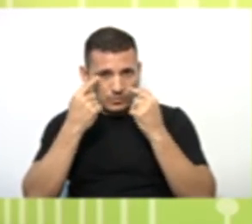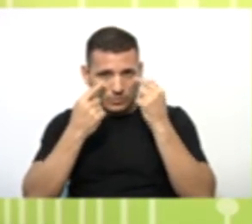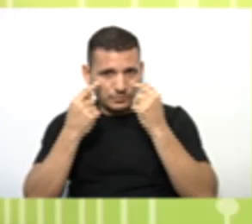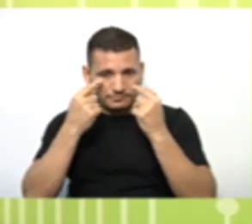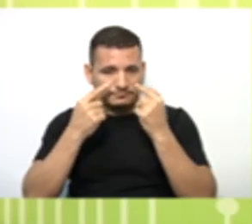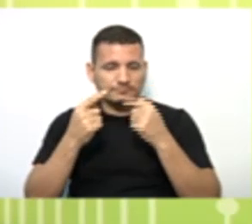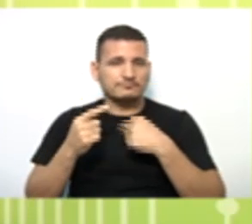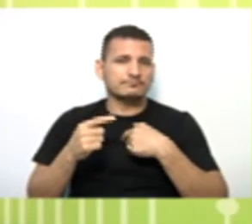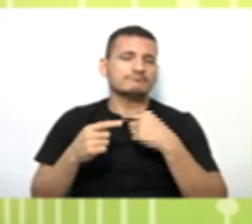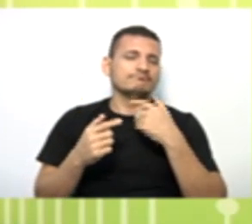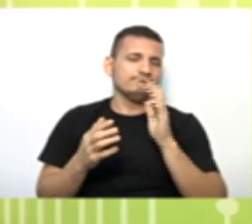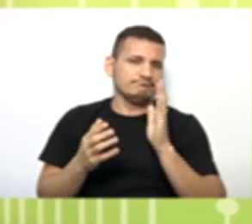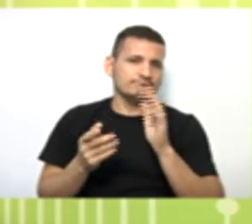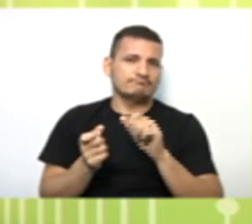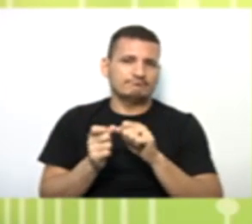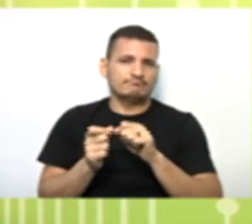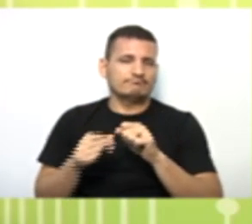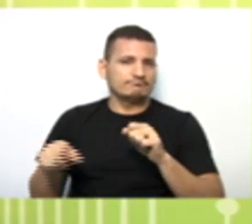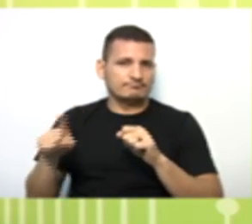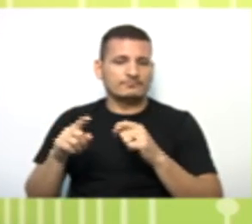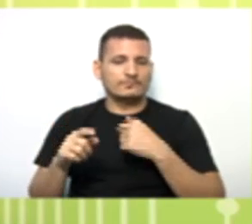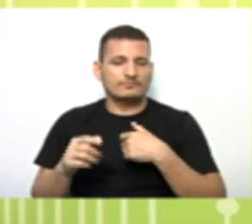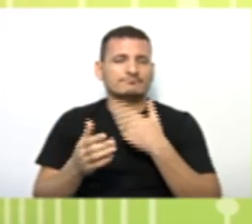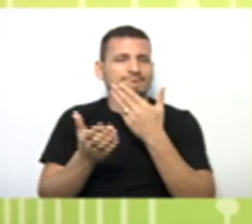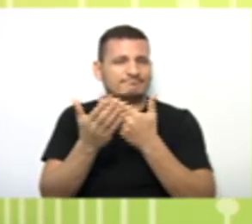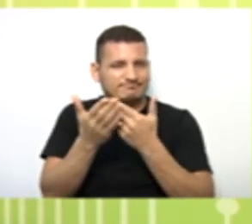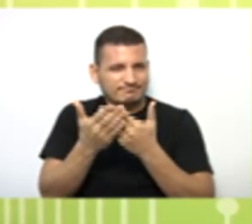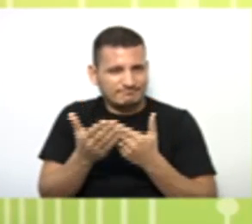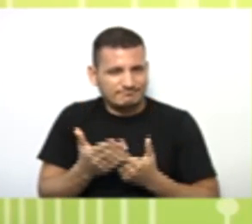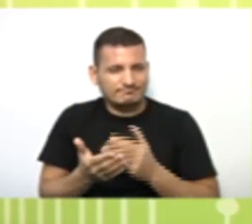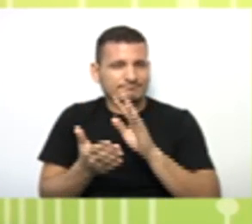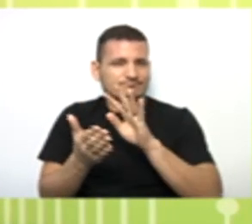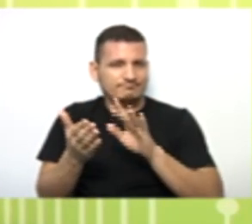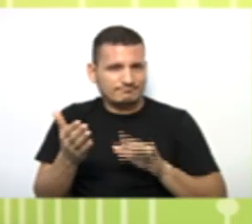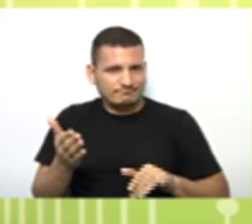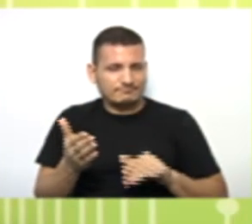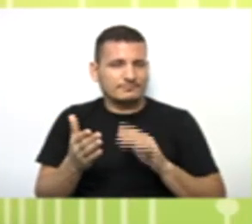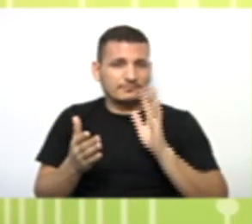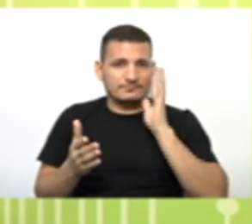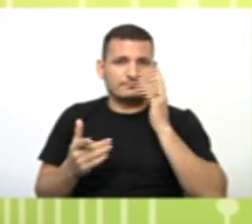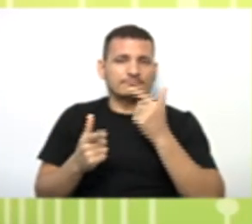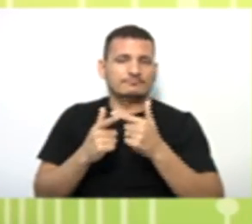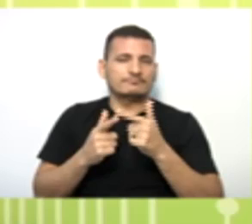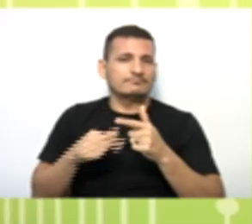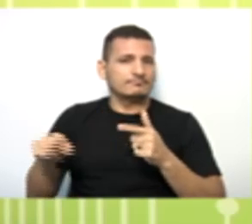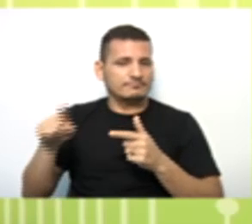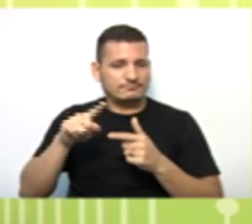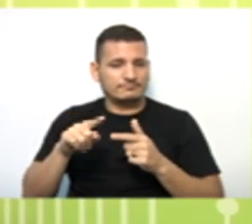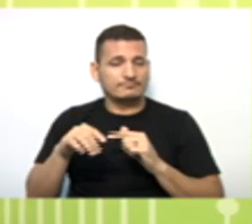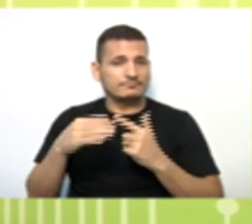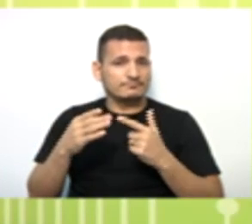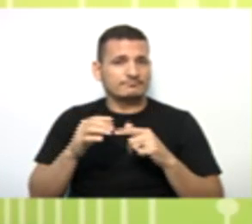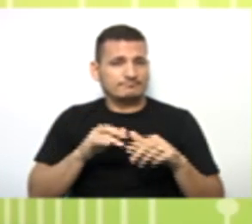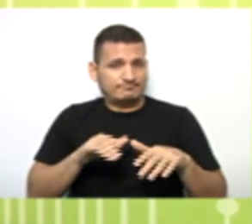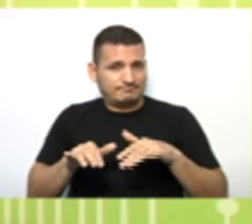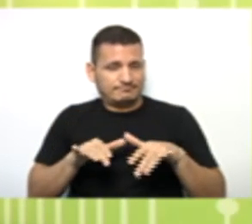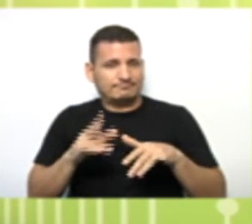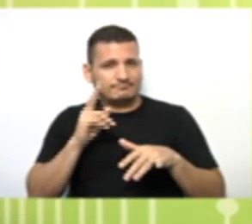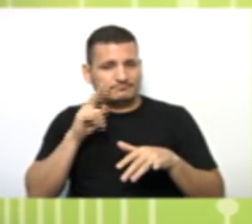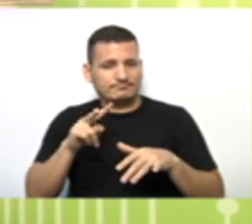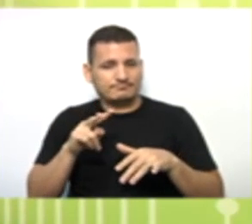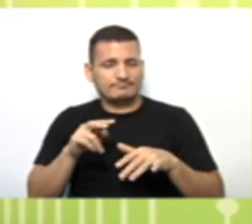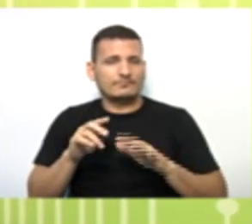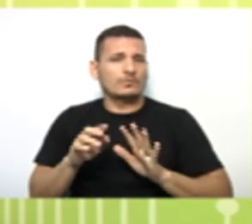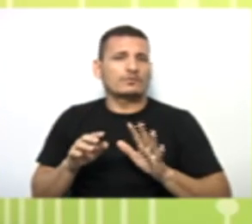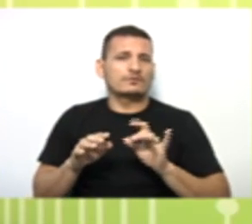fazer um trabalho para eles, e eu tive que estudar muita coisa sobre isso, para poder resolver esse problema deles. Então, olha a situação do programador. A questão não é,